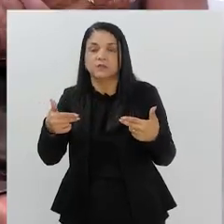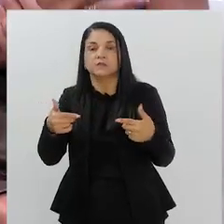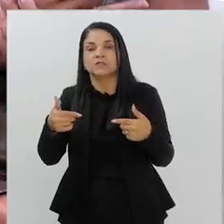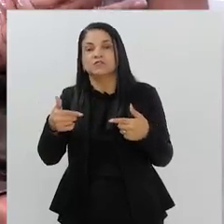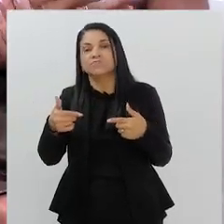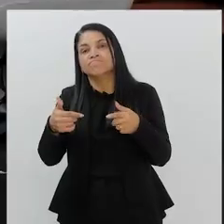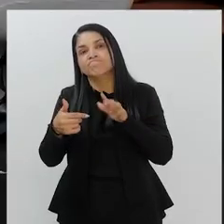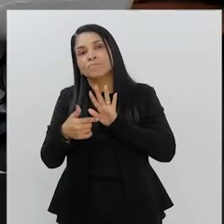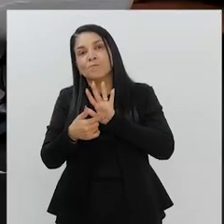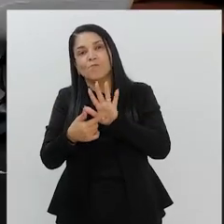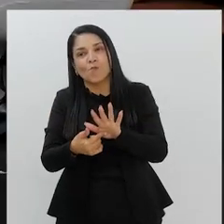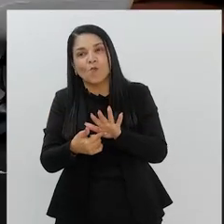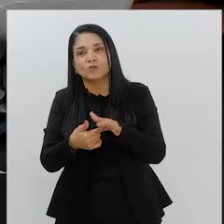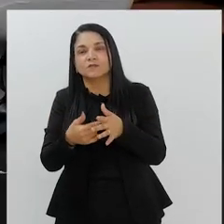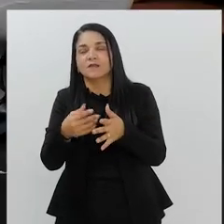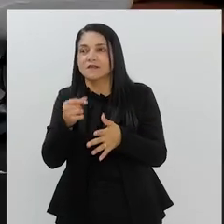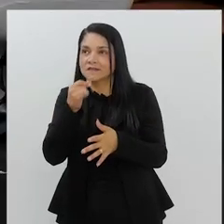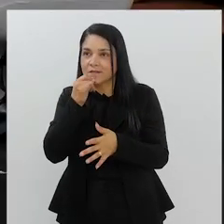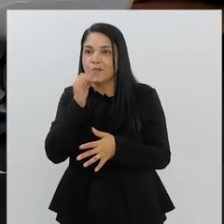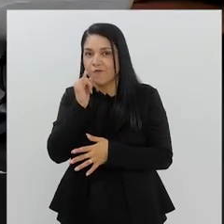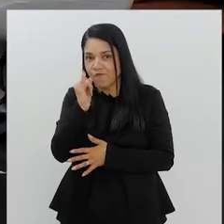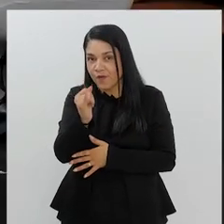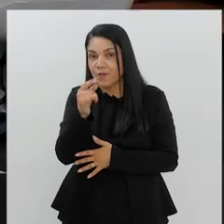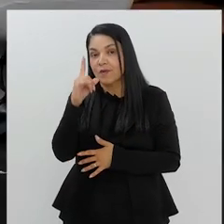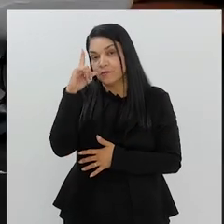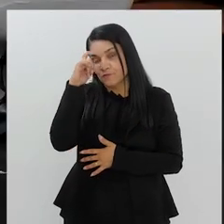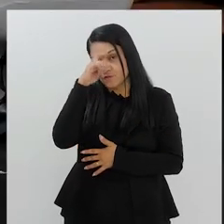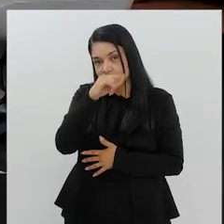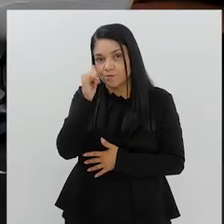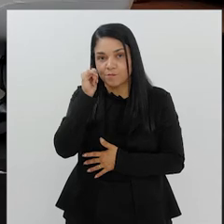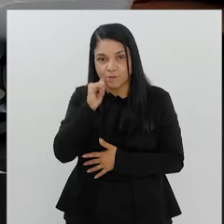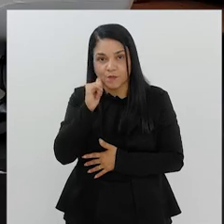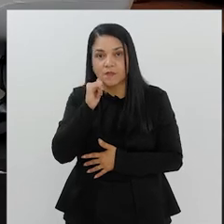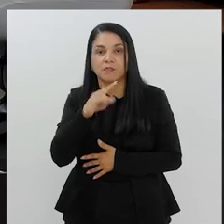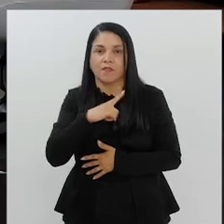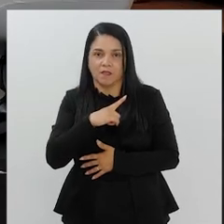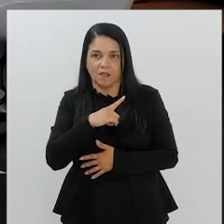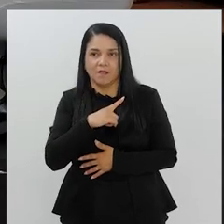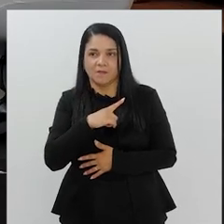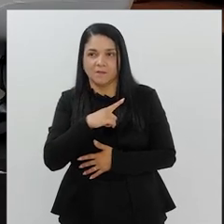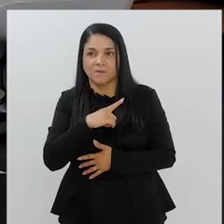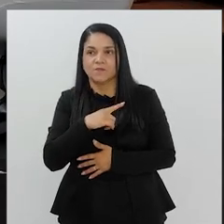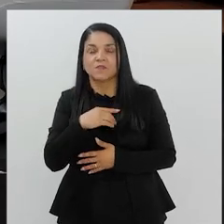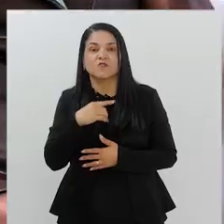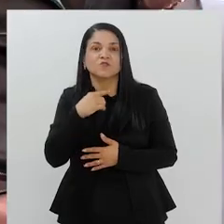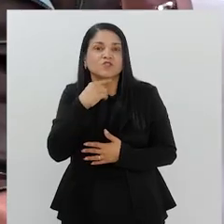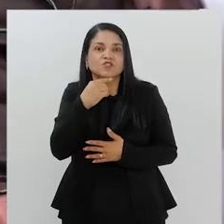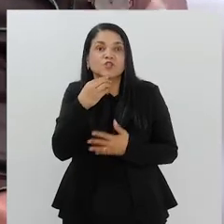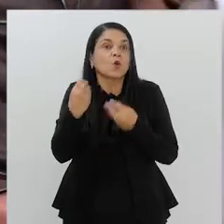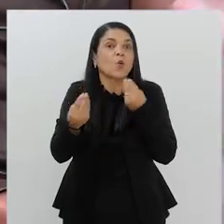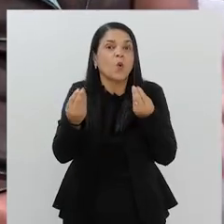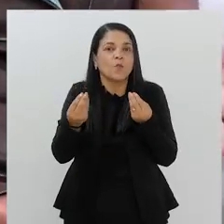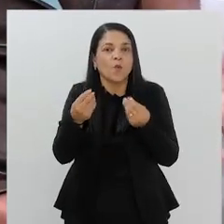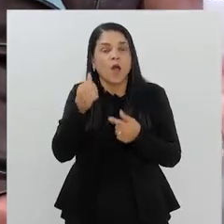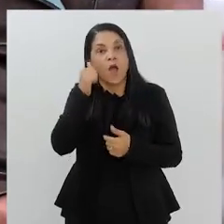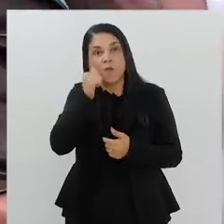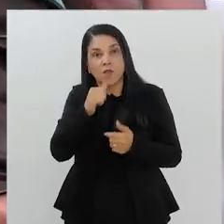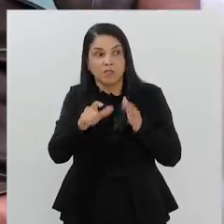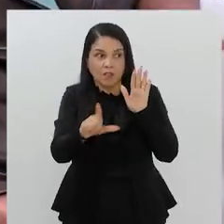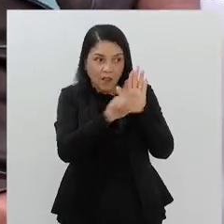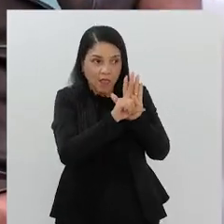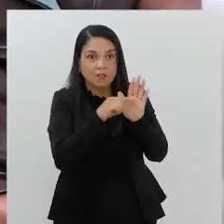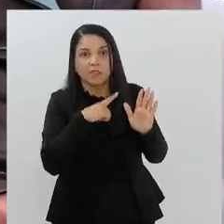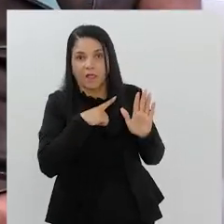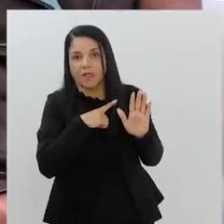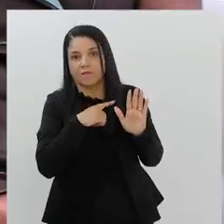proporcionando né Eh e por isso que eu digo da dificuldade Nicodemos porque não adianta o que como é que a gente faz a gente